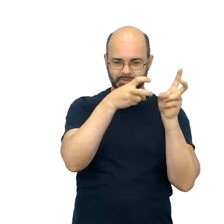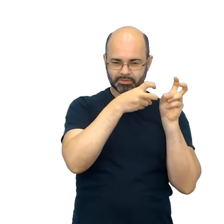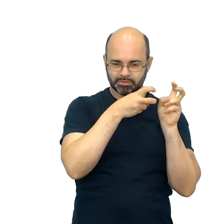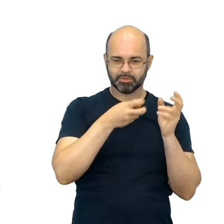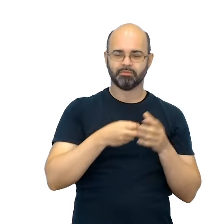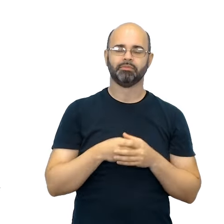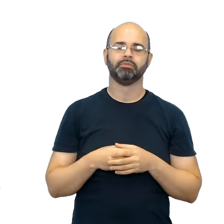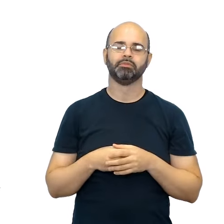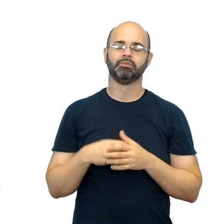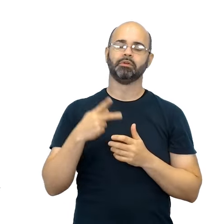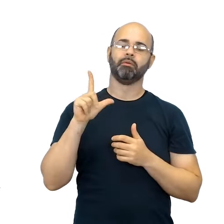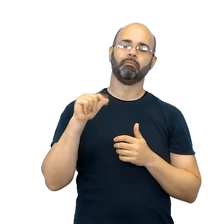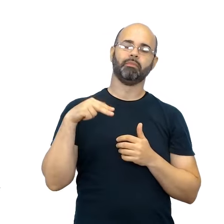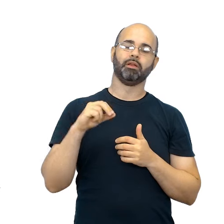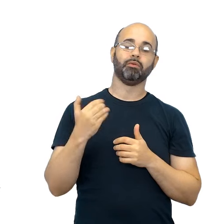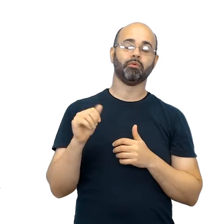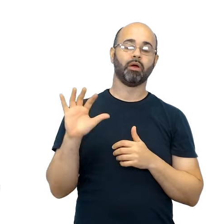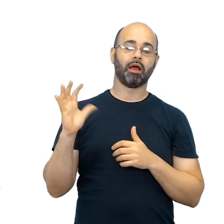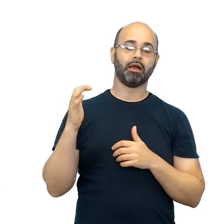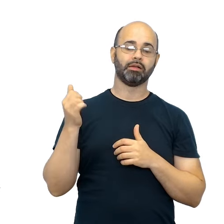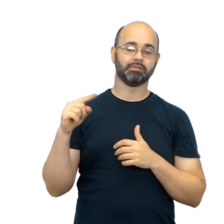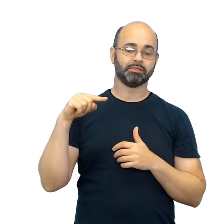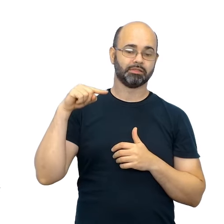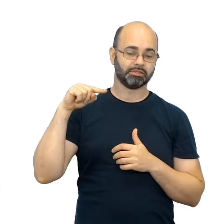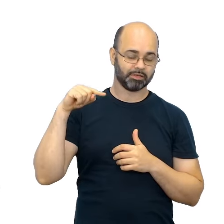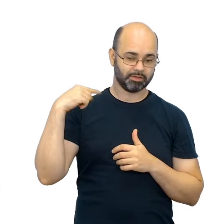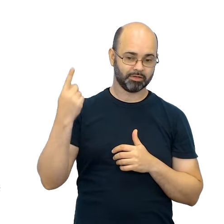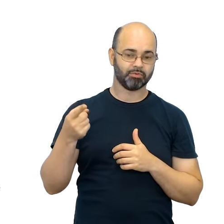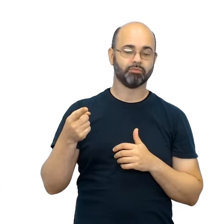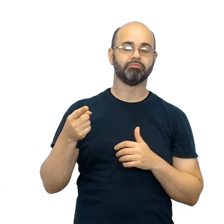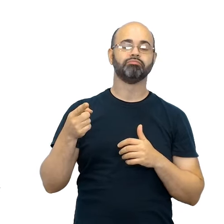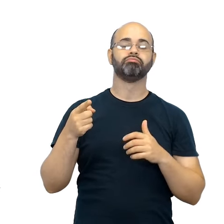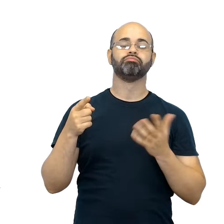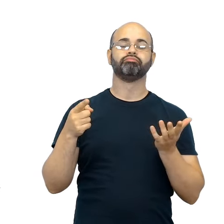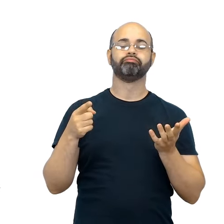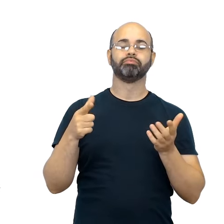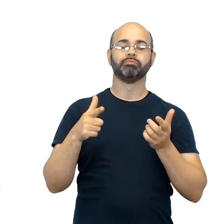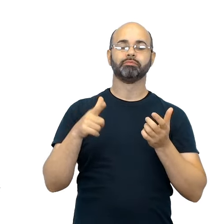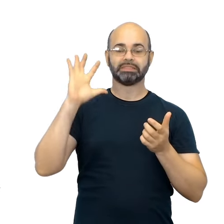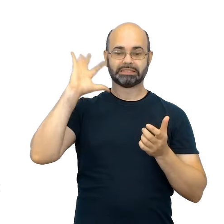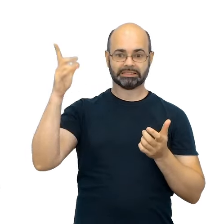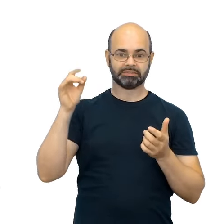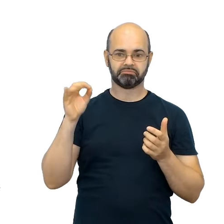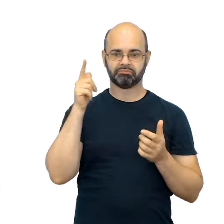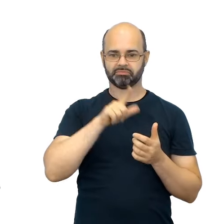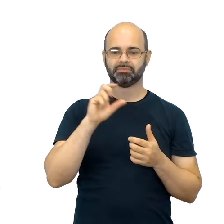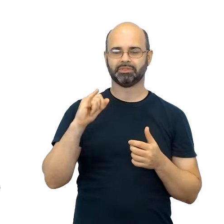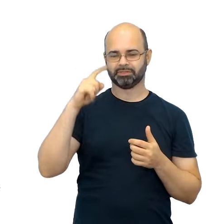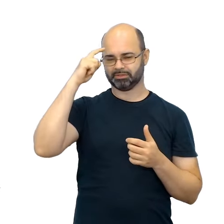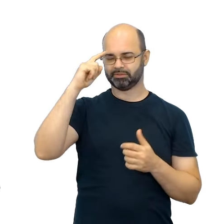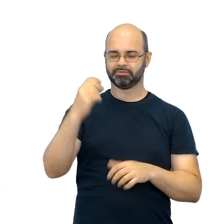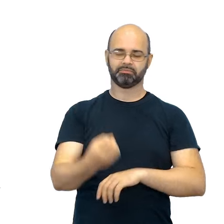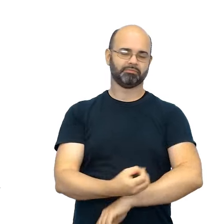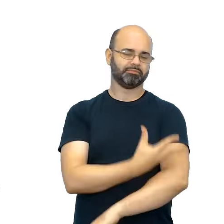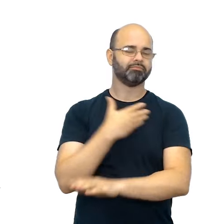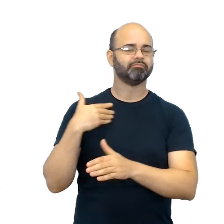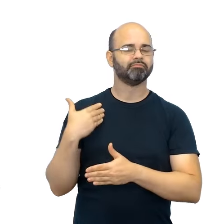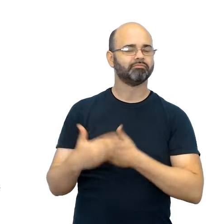Do plano de ação para a tomada de decisão. Então, quando nós estamos com processos